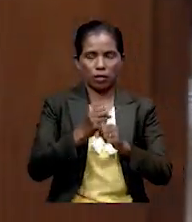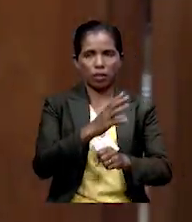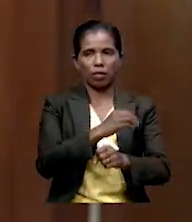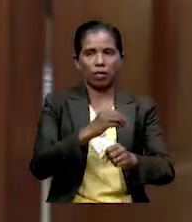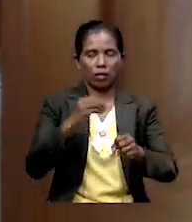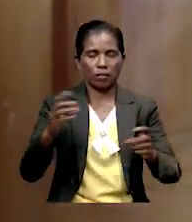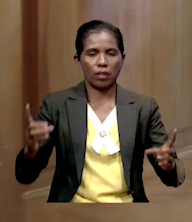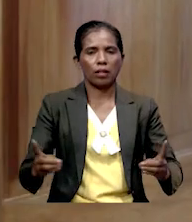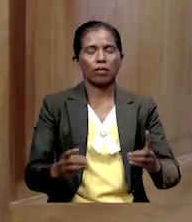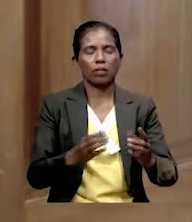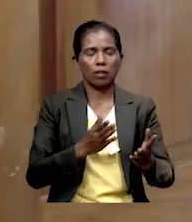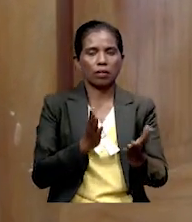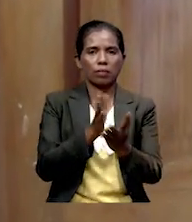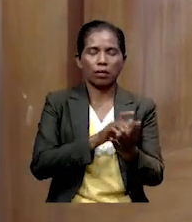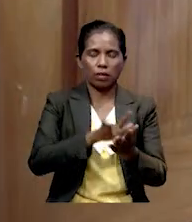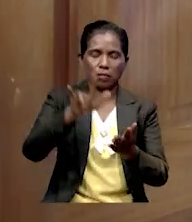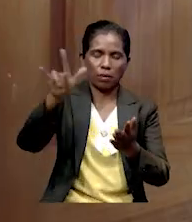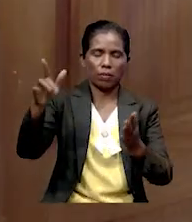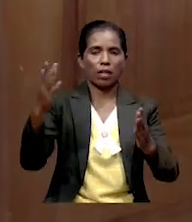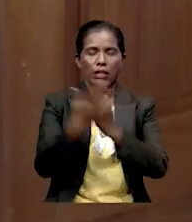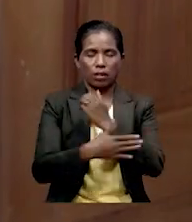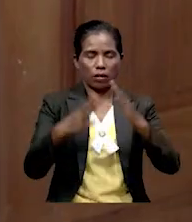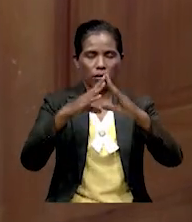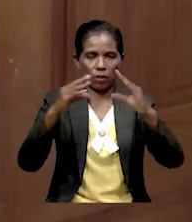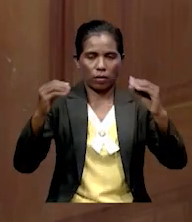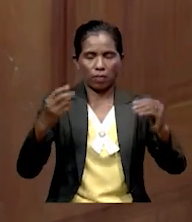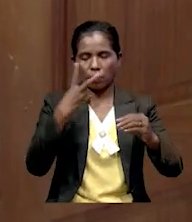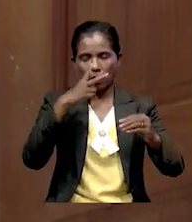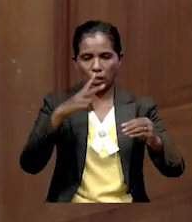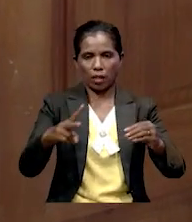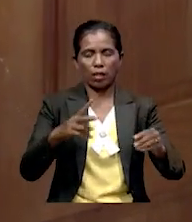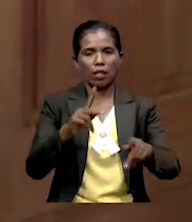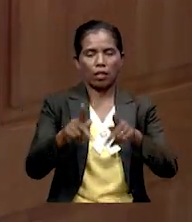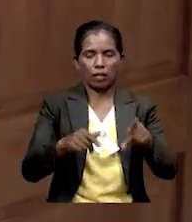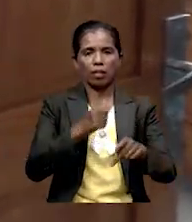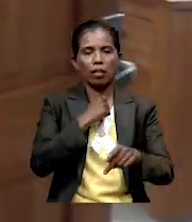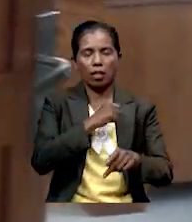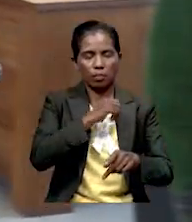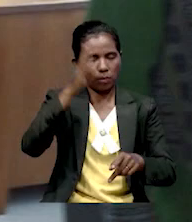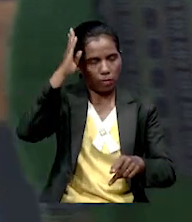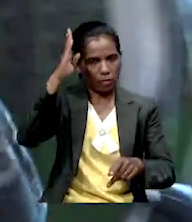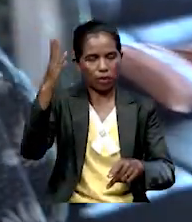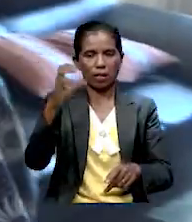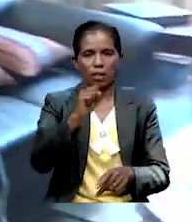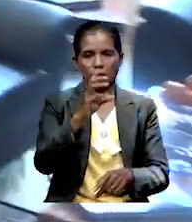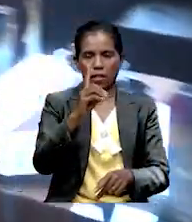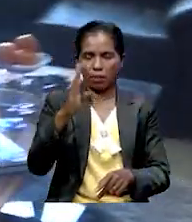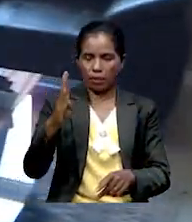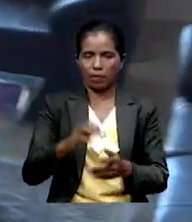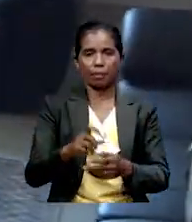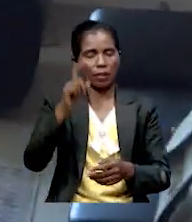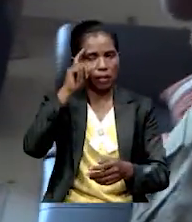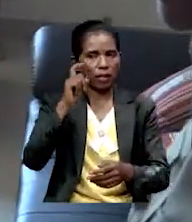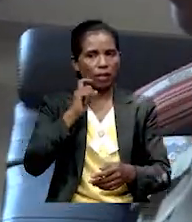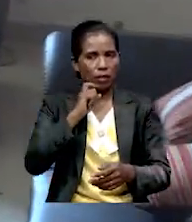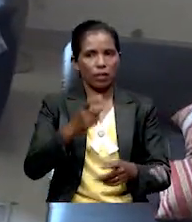molok desloka ba Roma atu participa consistório ba Cardeal Fonsira e inclui Dom Virgilio do Carmo da Silva SDB. Sanana explica